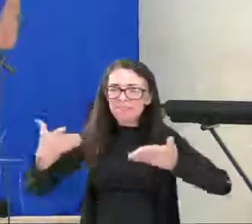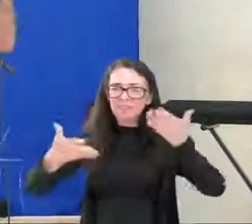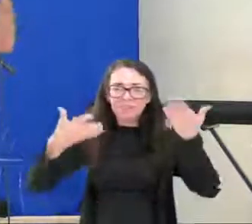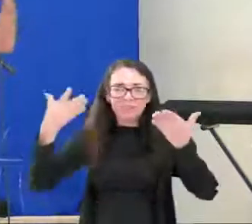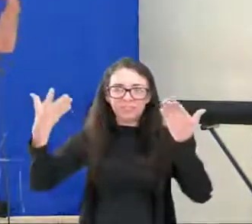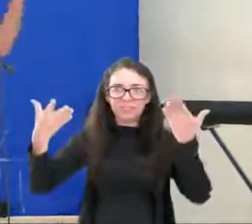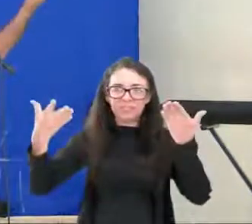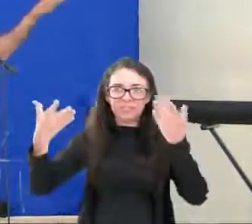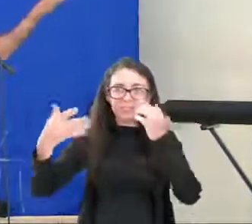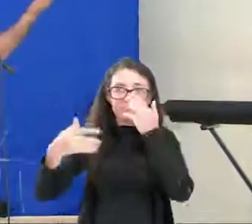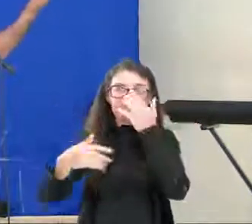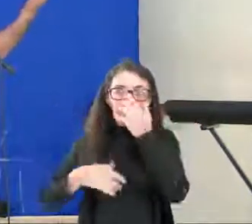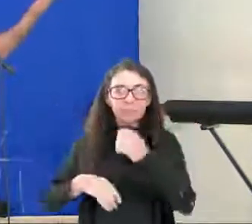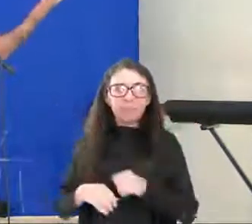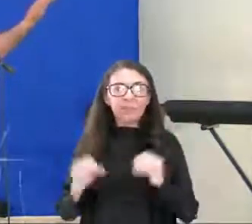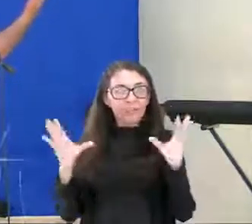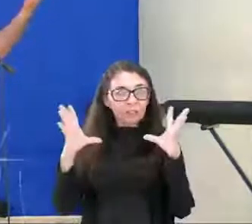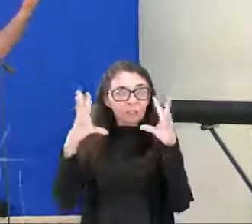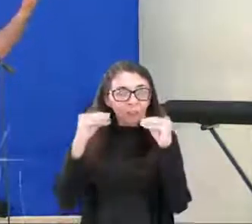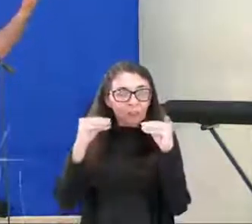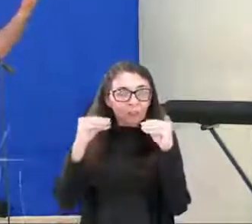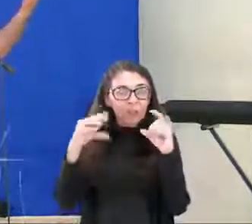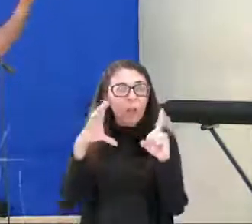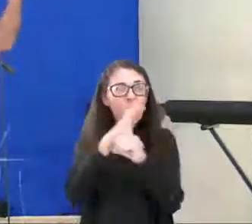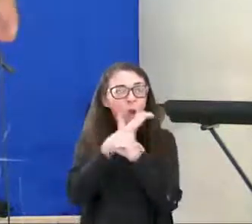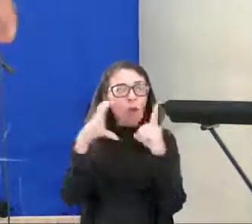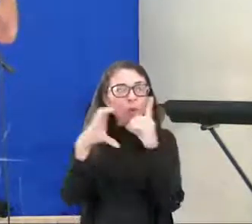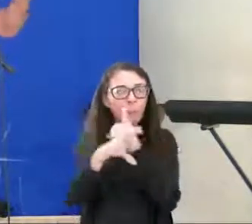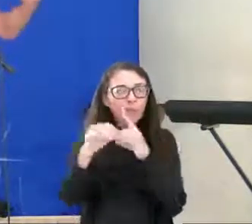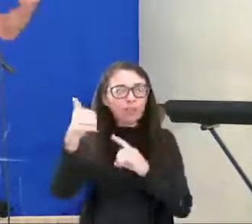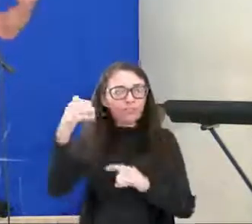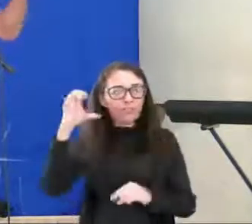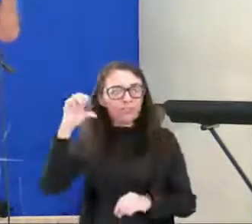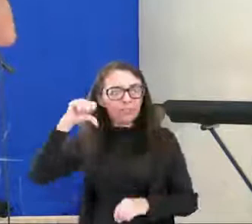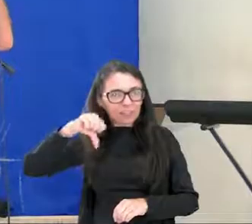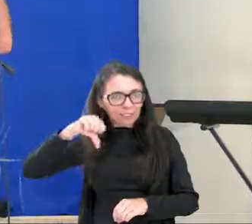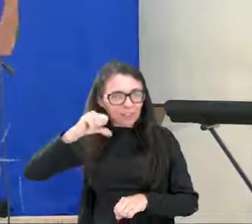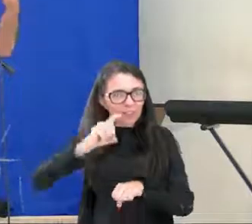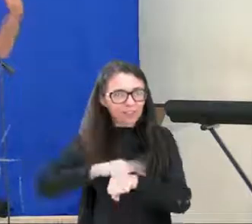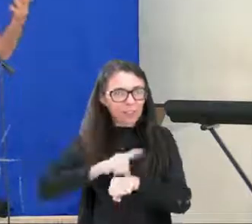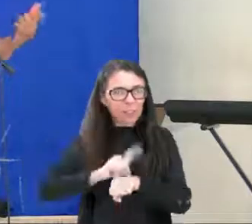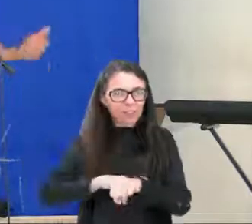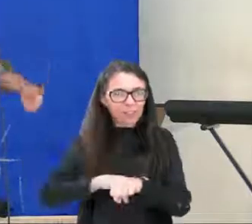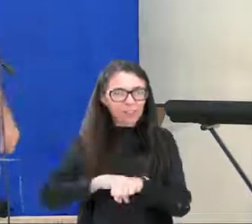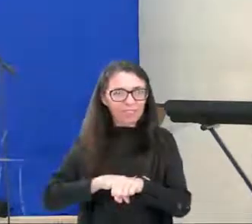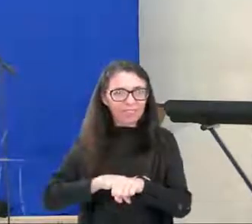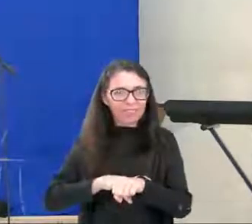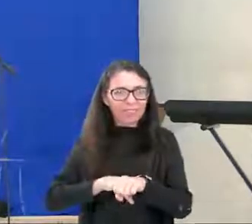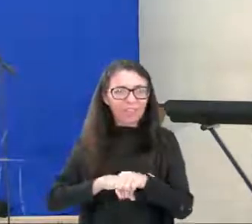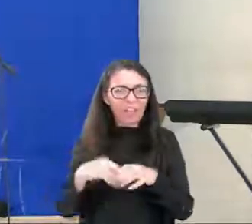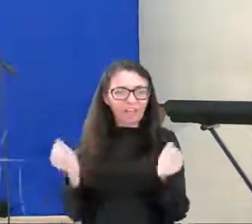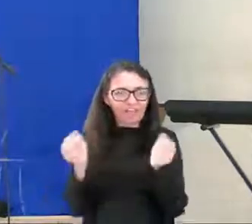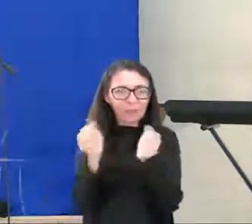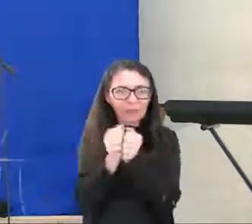vem, se Deus permitir. Amém? Estaremos aqui para compartilhar mais um pouco do